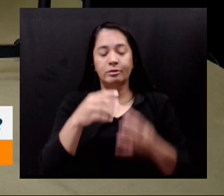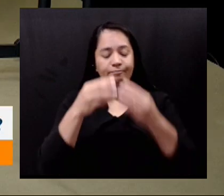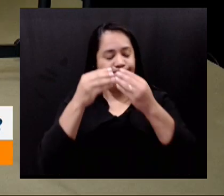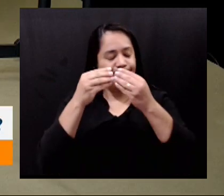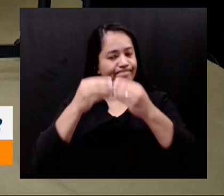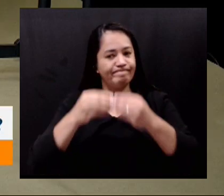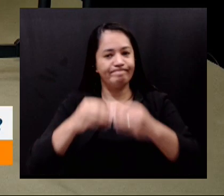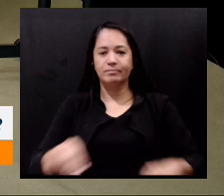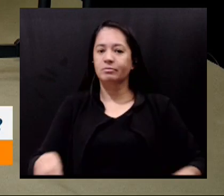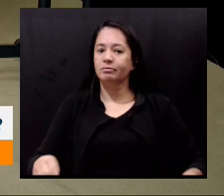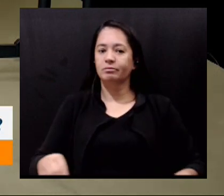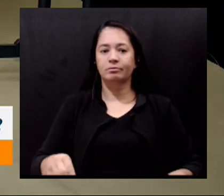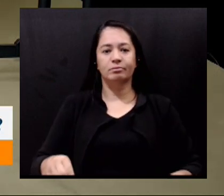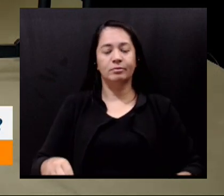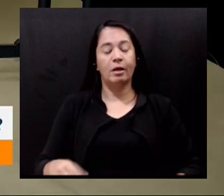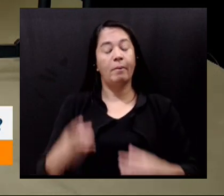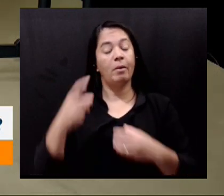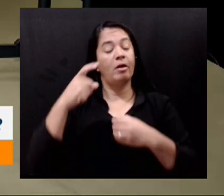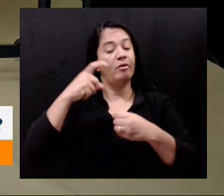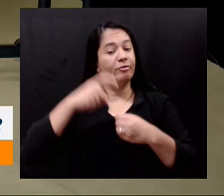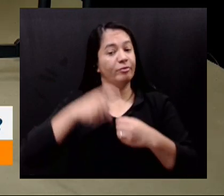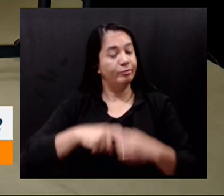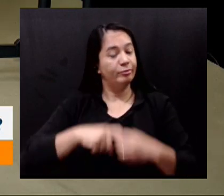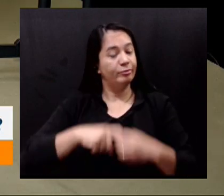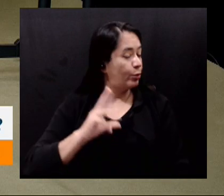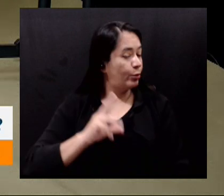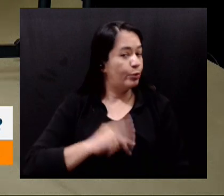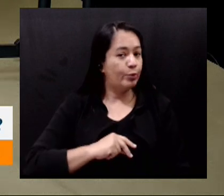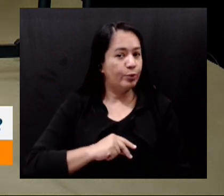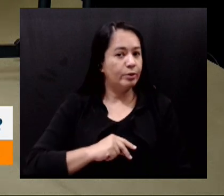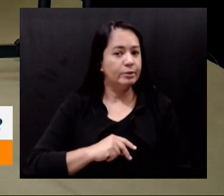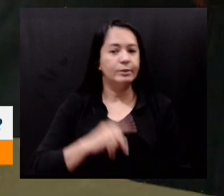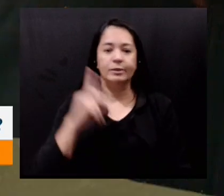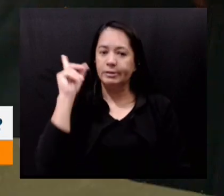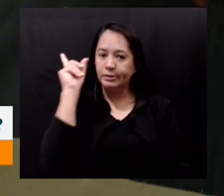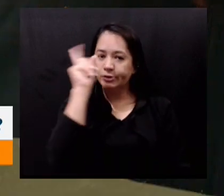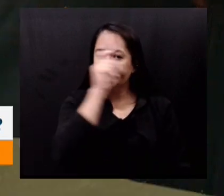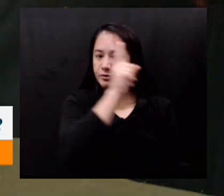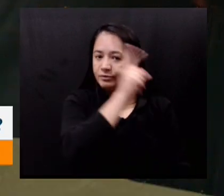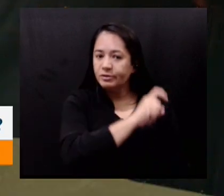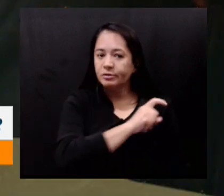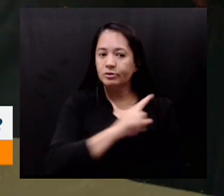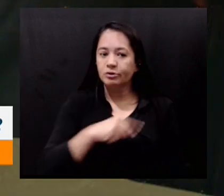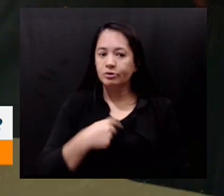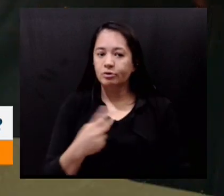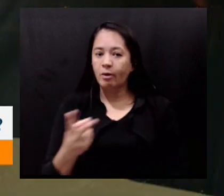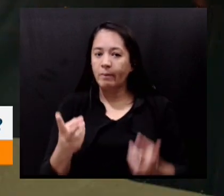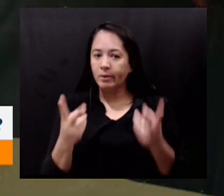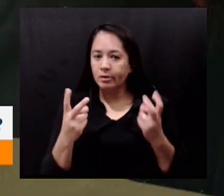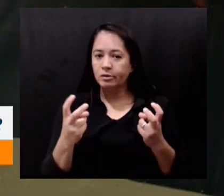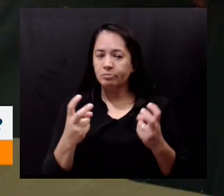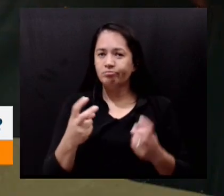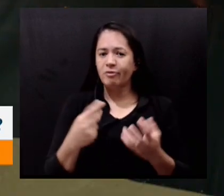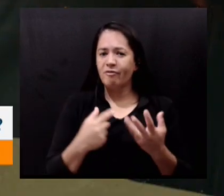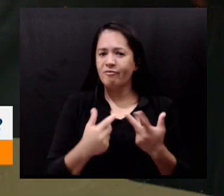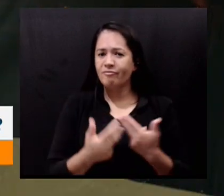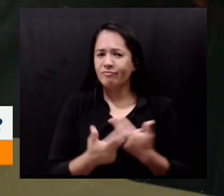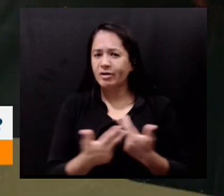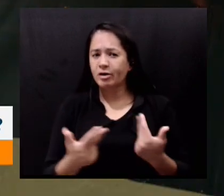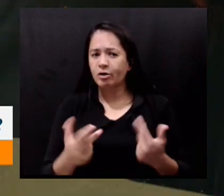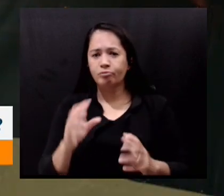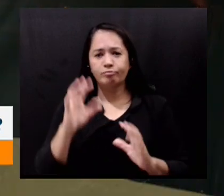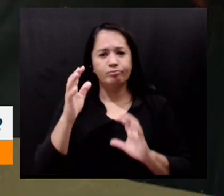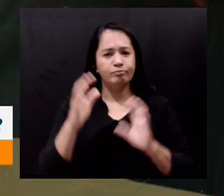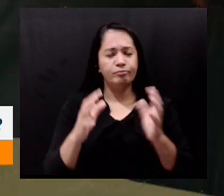para voltar, meu Sim, amigo, é complicado. A gente vê aí essas situações que acontecem, né, principalmente nas redes